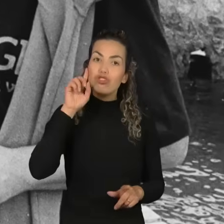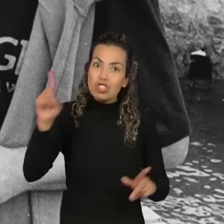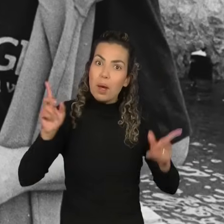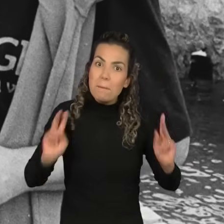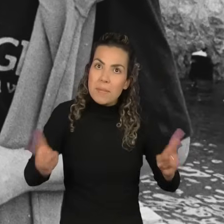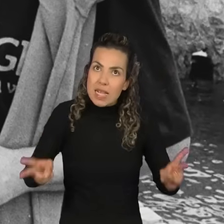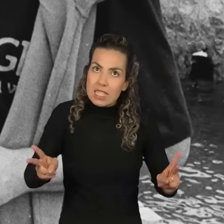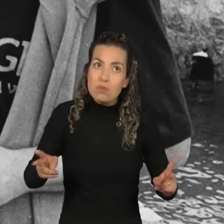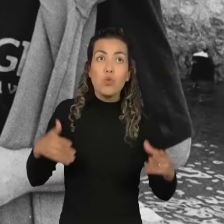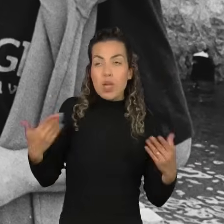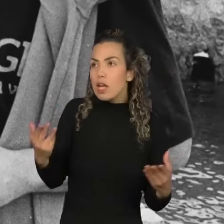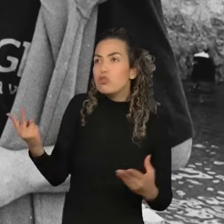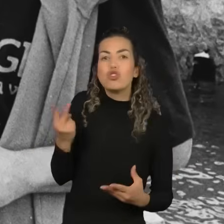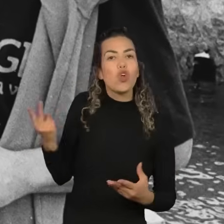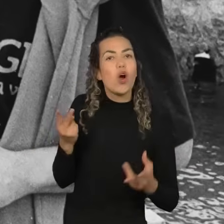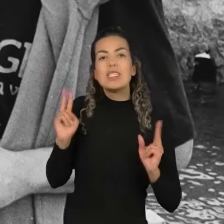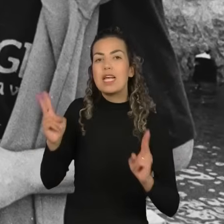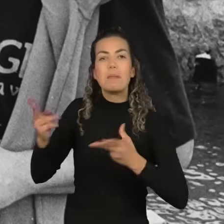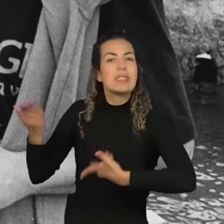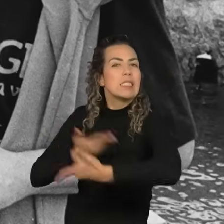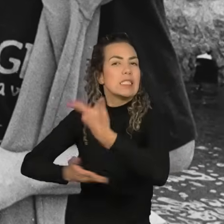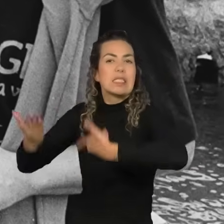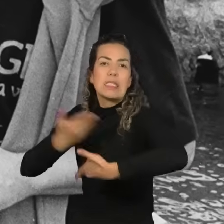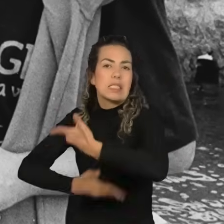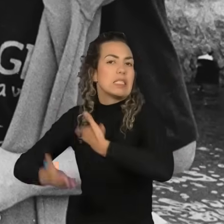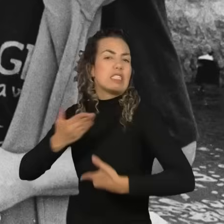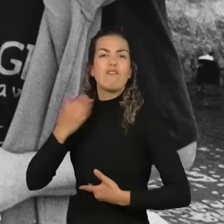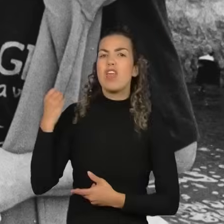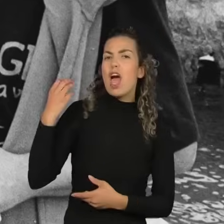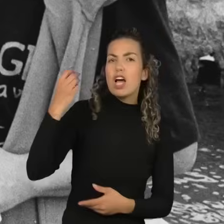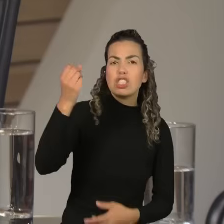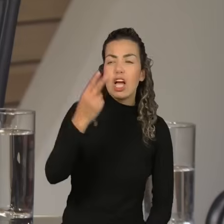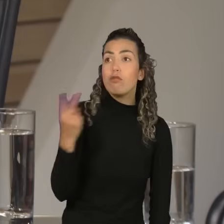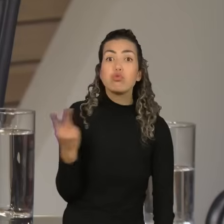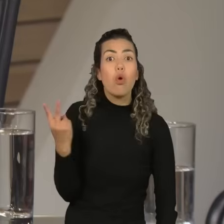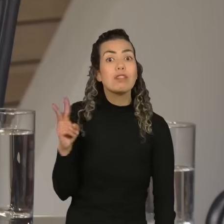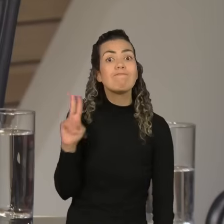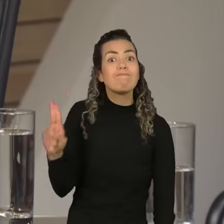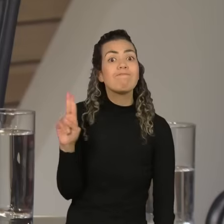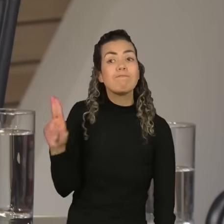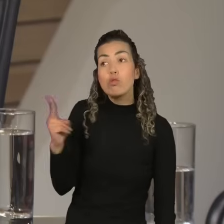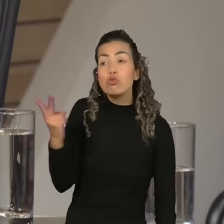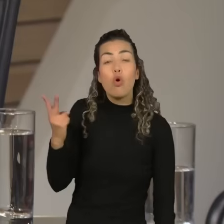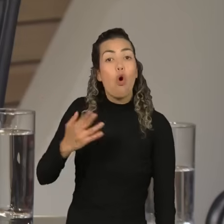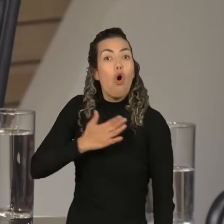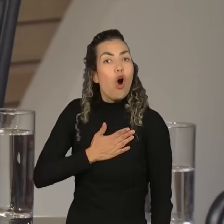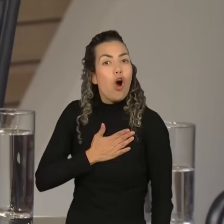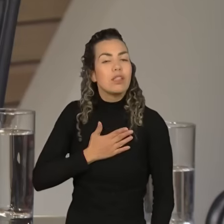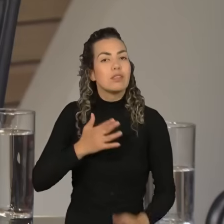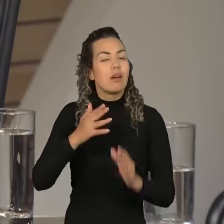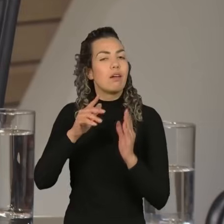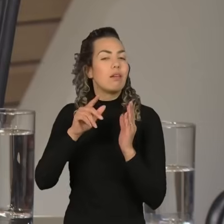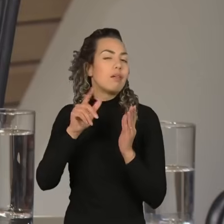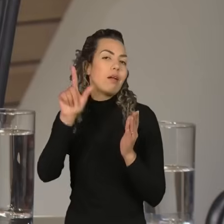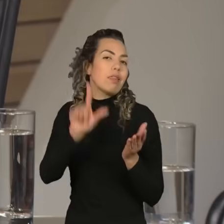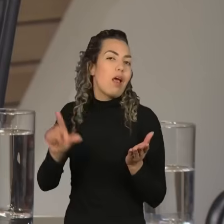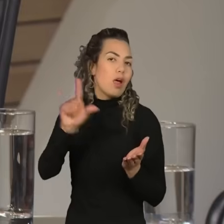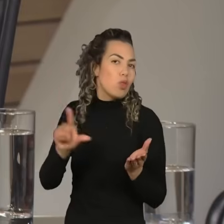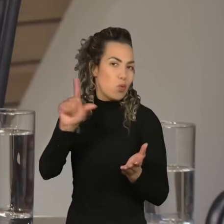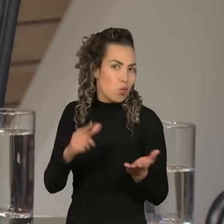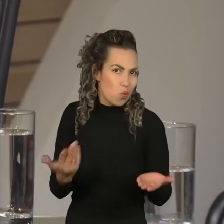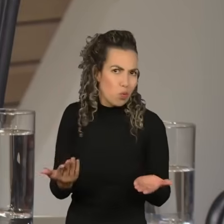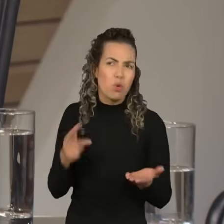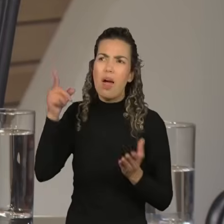também, intelectual e das loucuras, porque ele viajava. Mas os dois eram muito apaixonados por literatura. O Cazuza era um leitor. Então, ele leu Ana